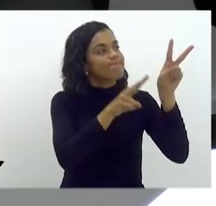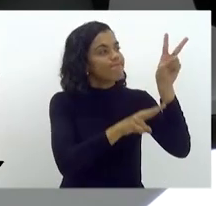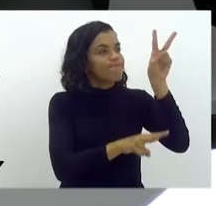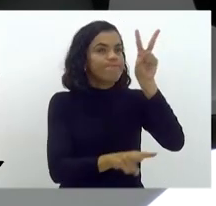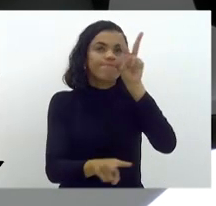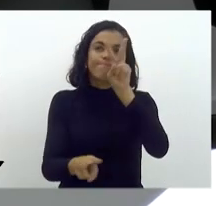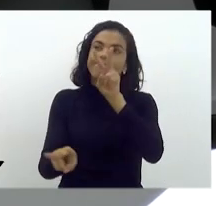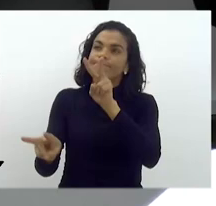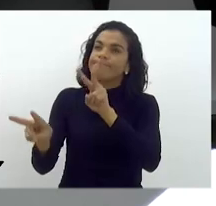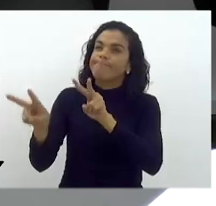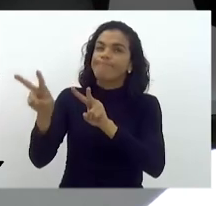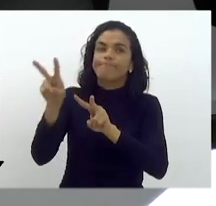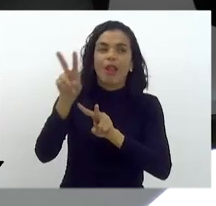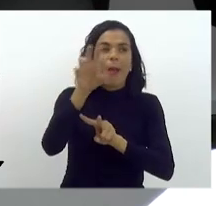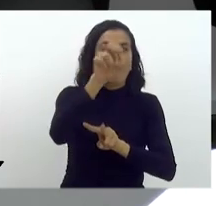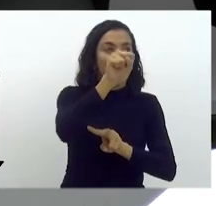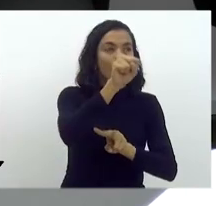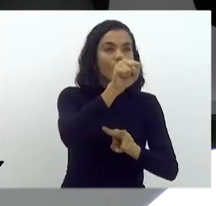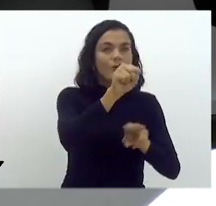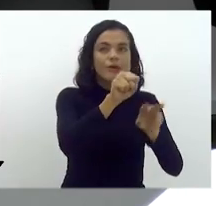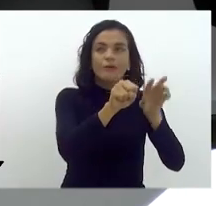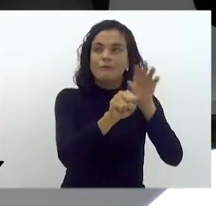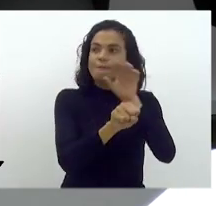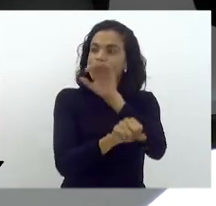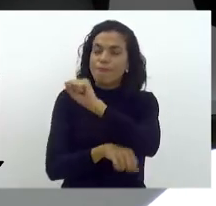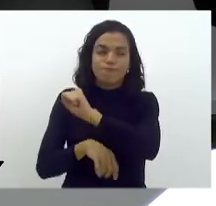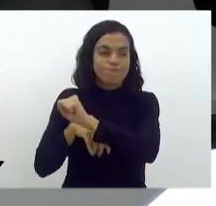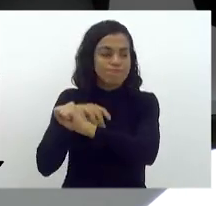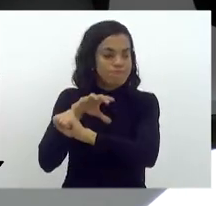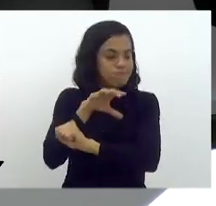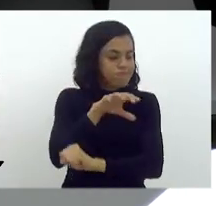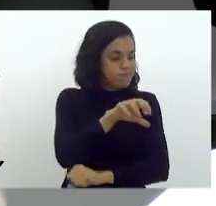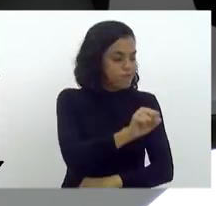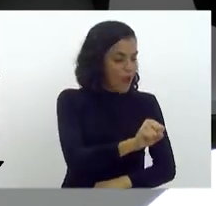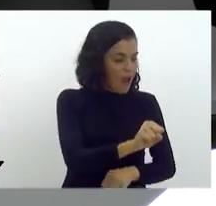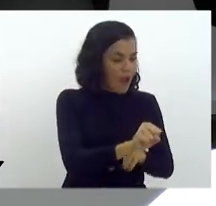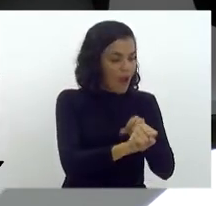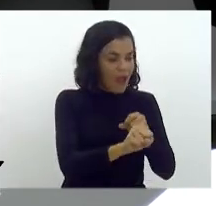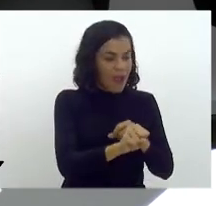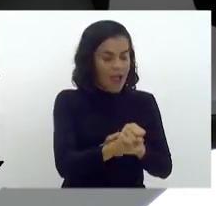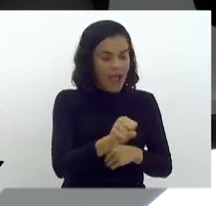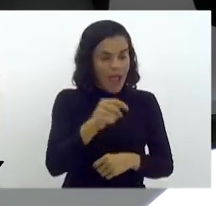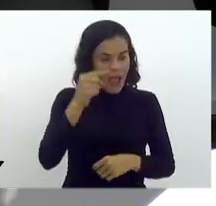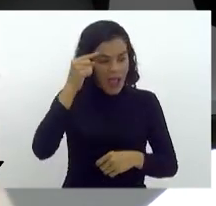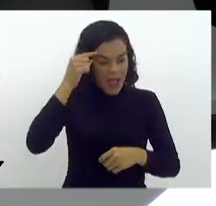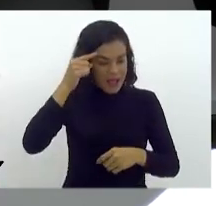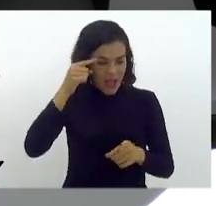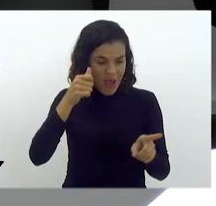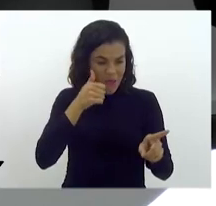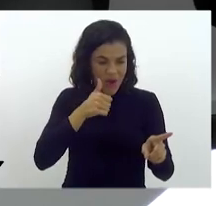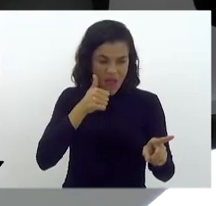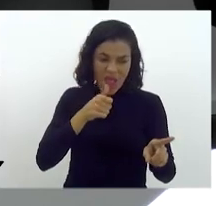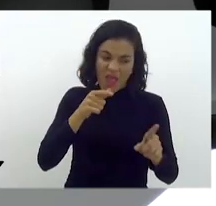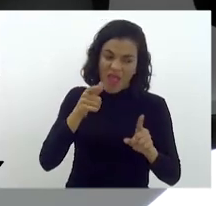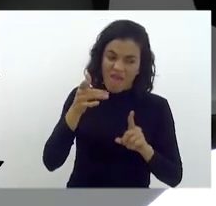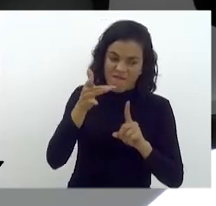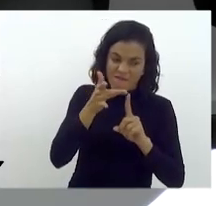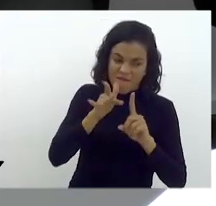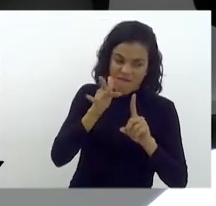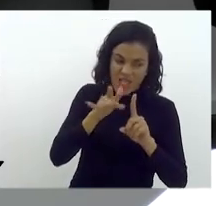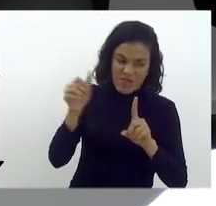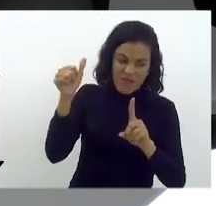que você você não tentaria se você pensasse que aquele você fosse para lá com a sua na sua cabeça que aquela mulher pode ter sido vítima de